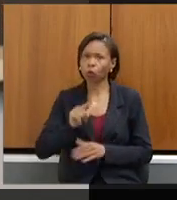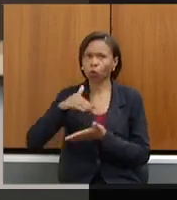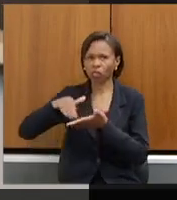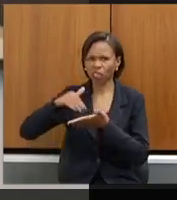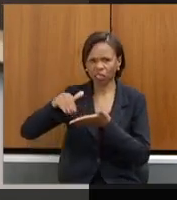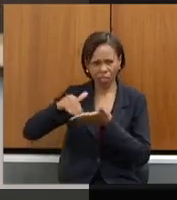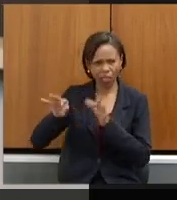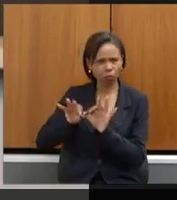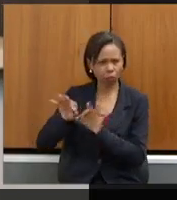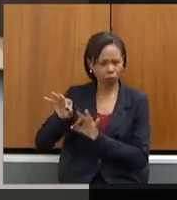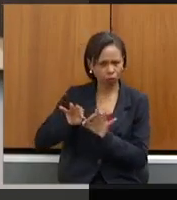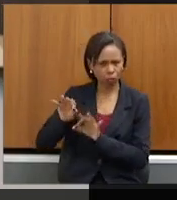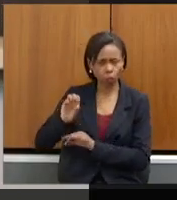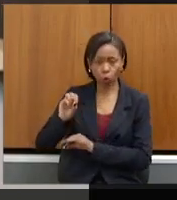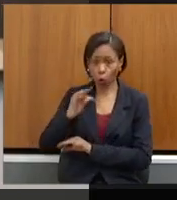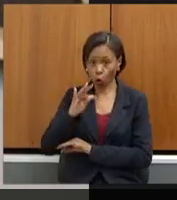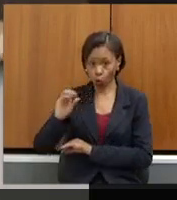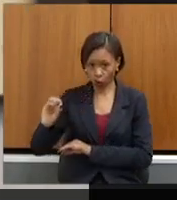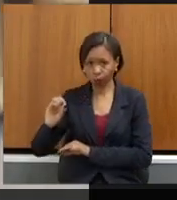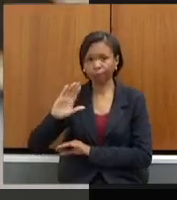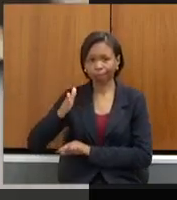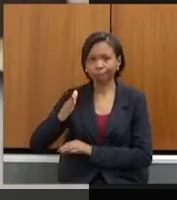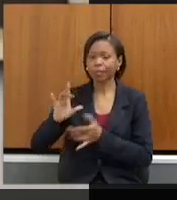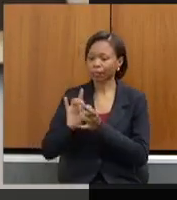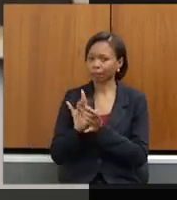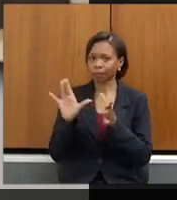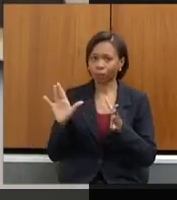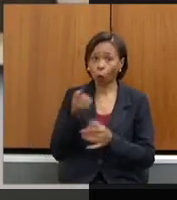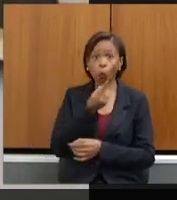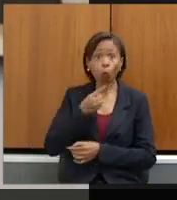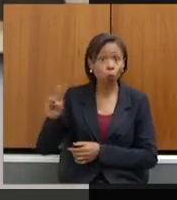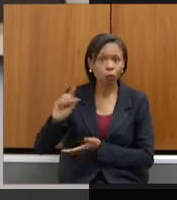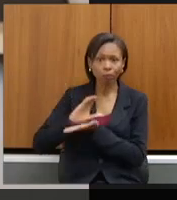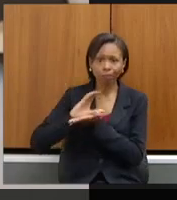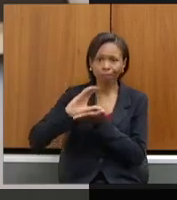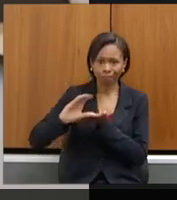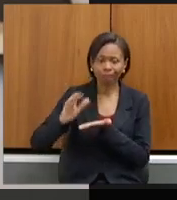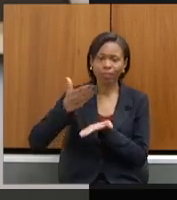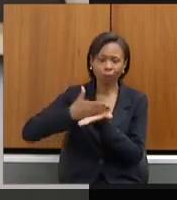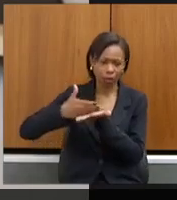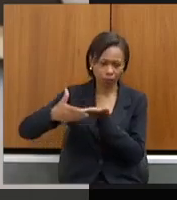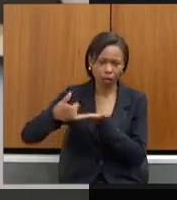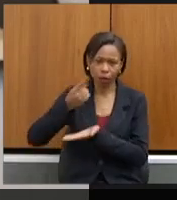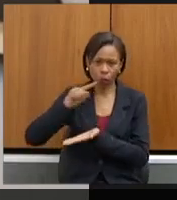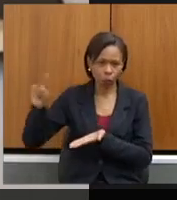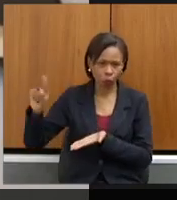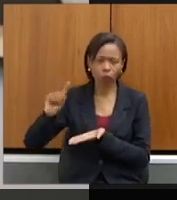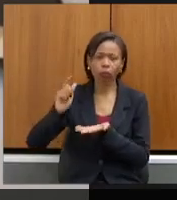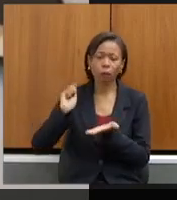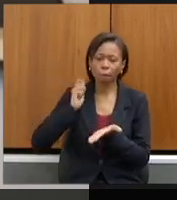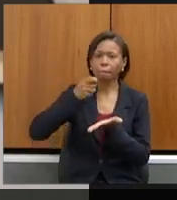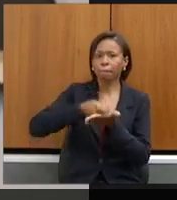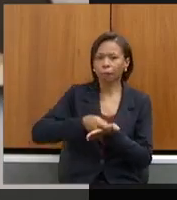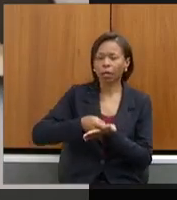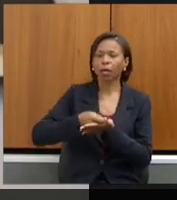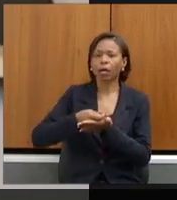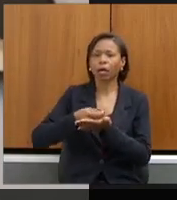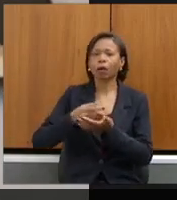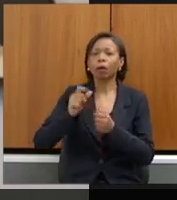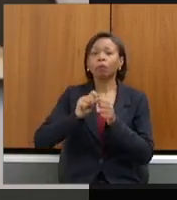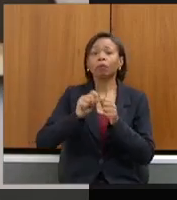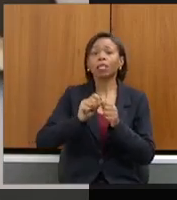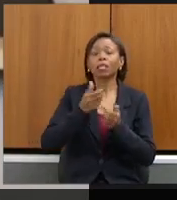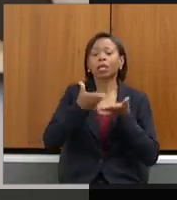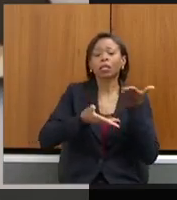Otto né a liberação da última parcela das obras da cidade da de fazer hemodiálise por cento de